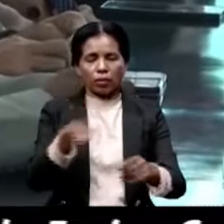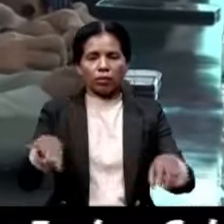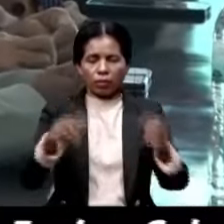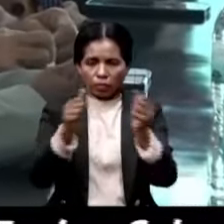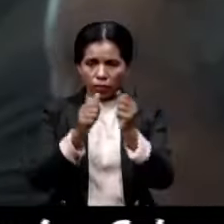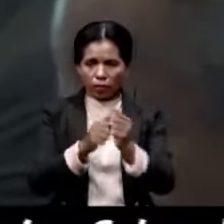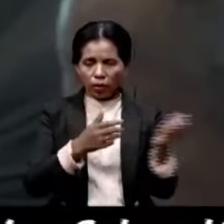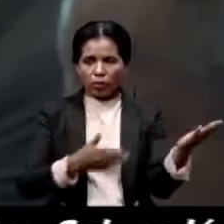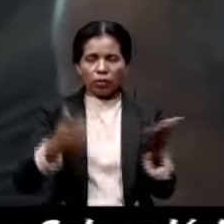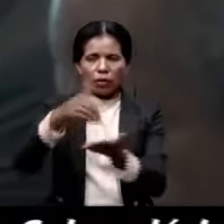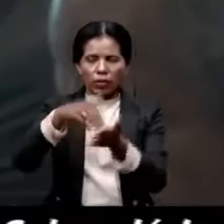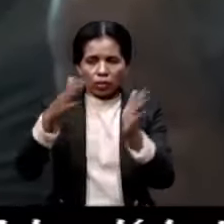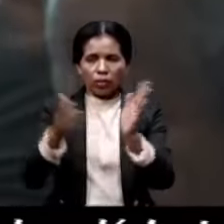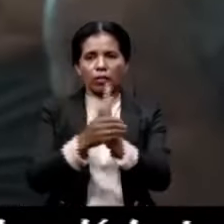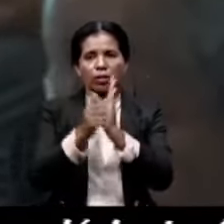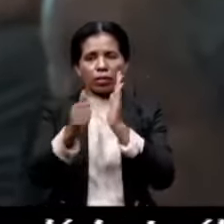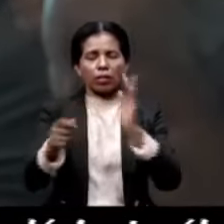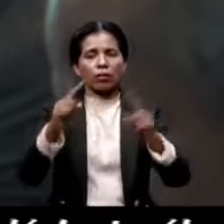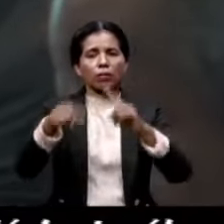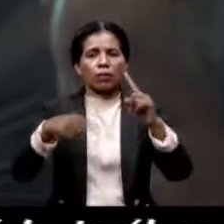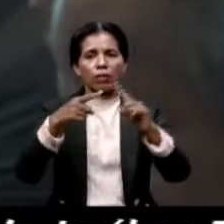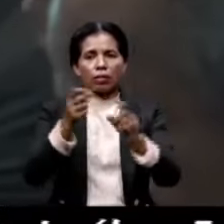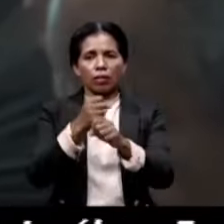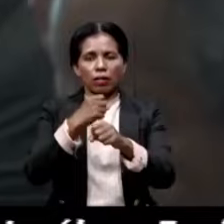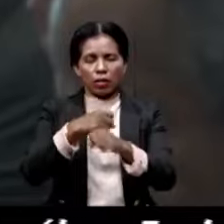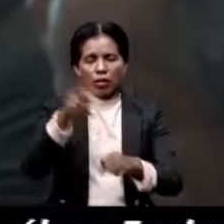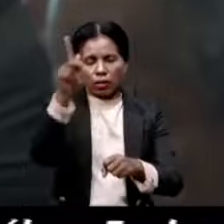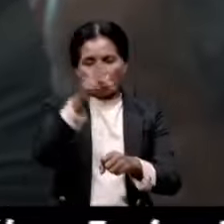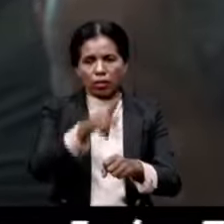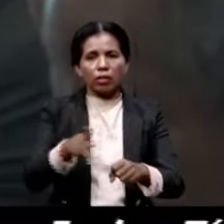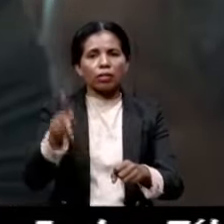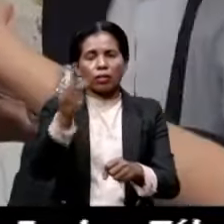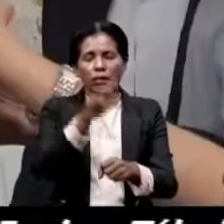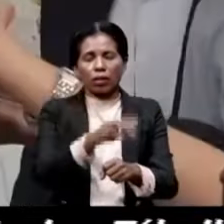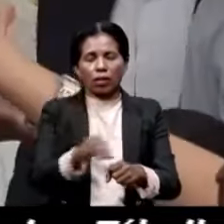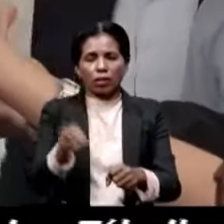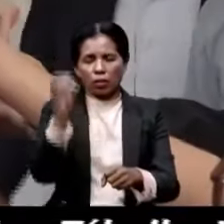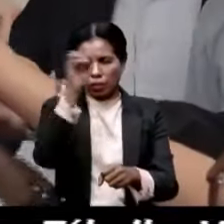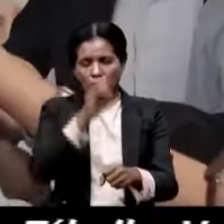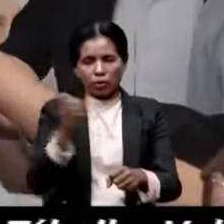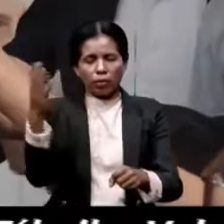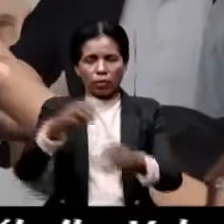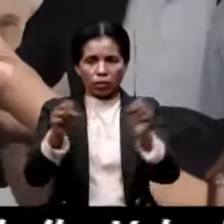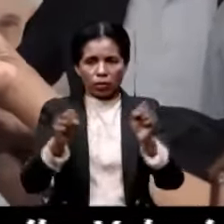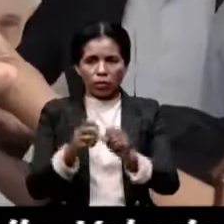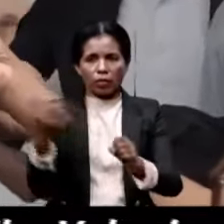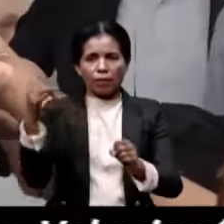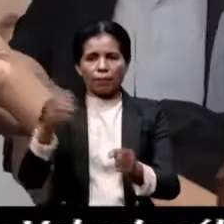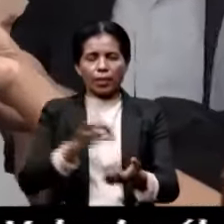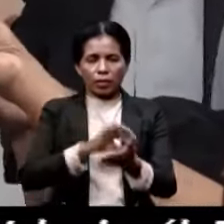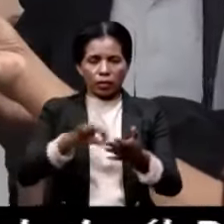eleva estudante Sira na capacidade para ir ao estágio e a sucocira. Assinatura acordo de